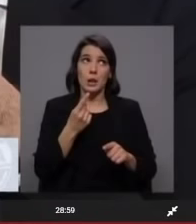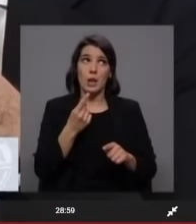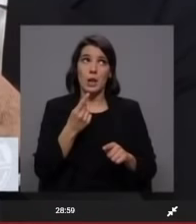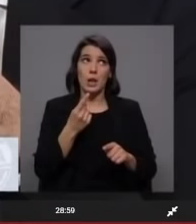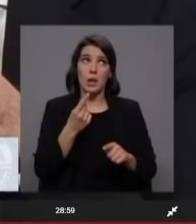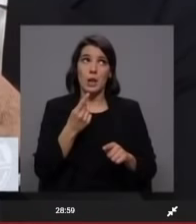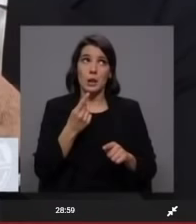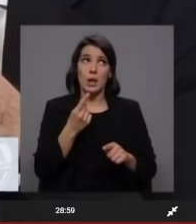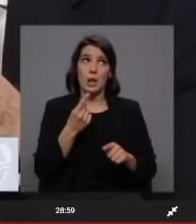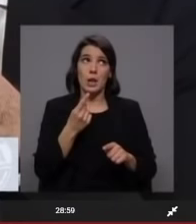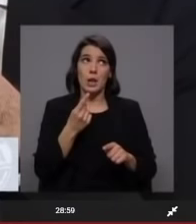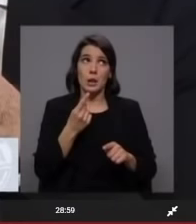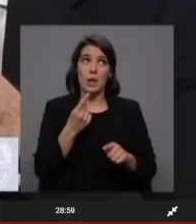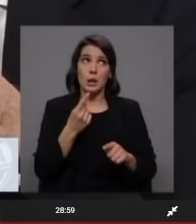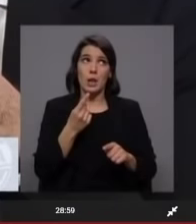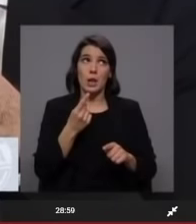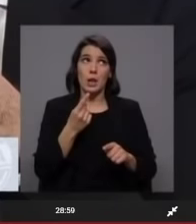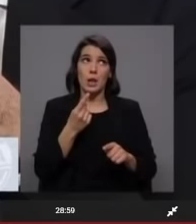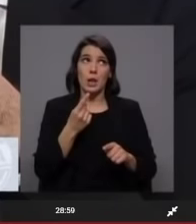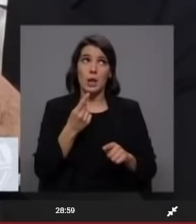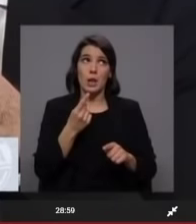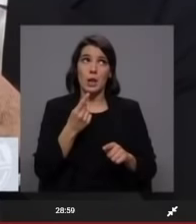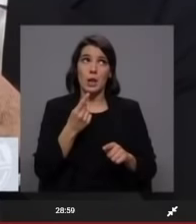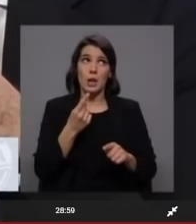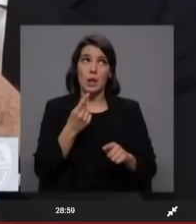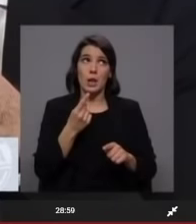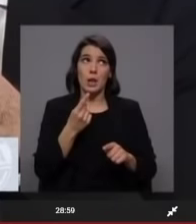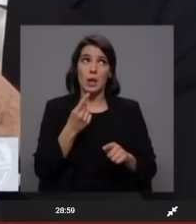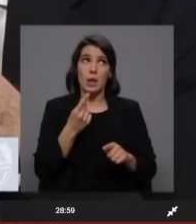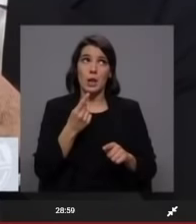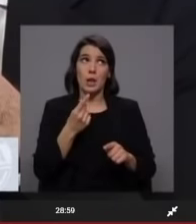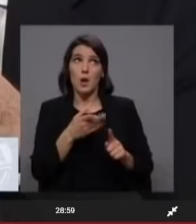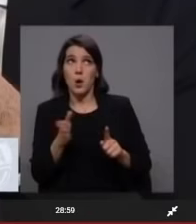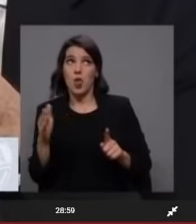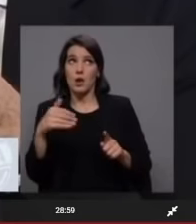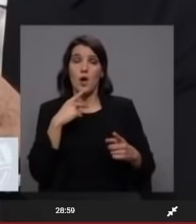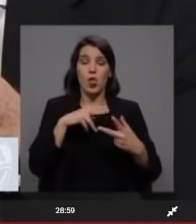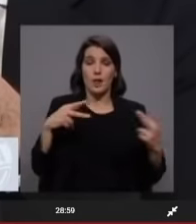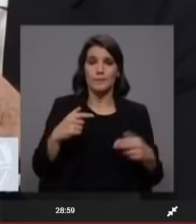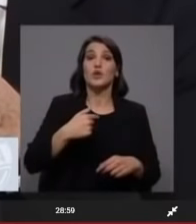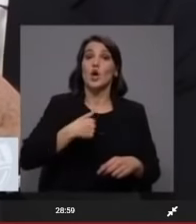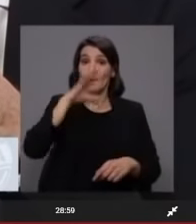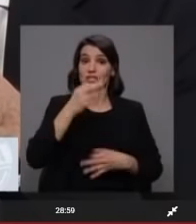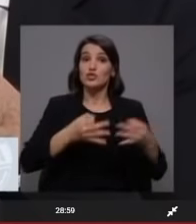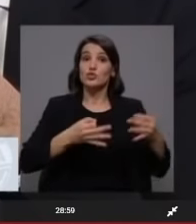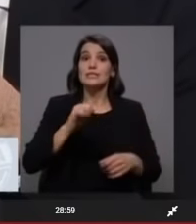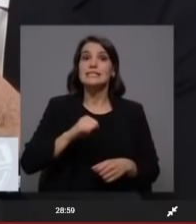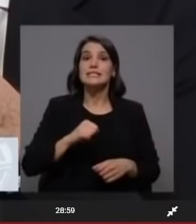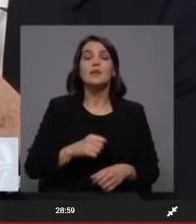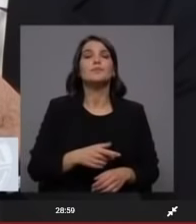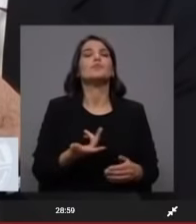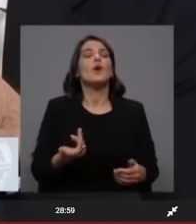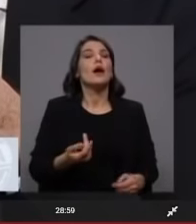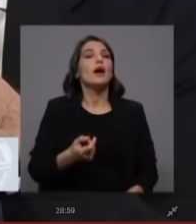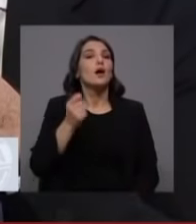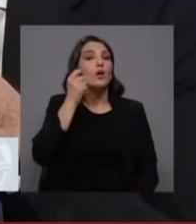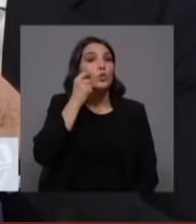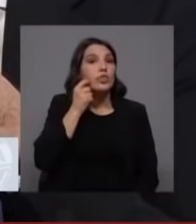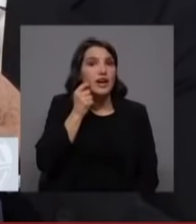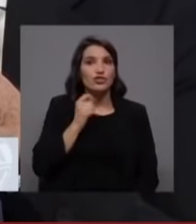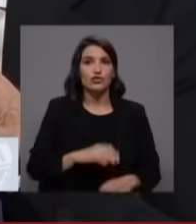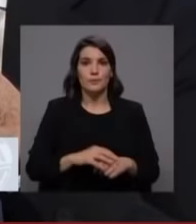pressionar especial só disse que para ela só sobe dois gêneros acho ele tem aquelas assim e nessa altura